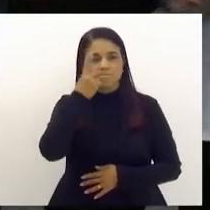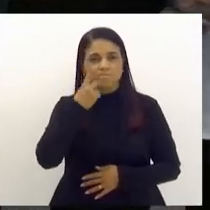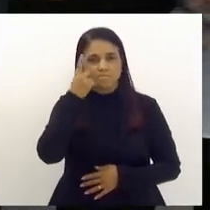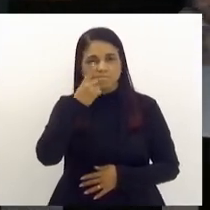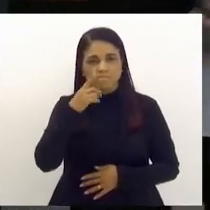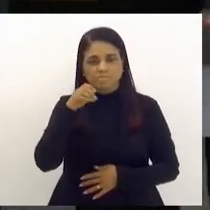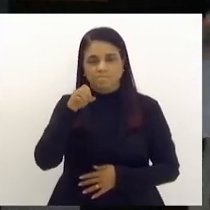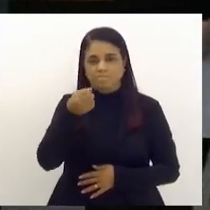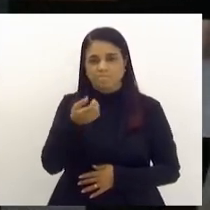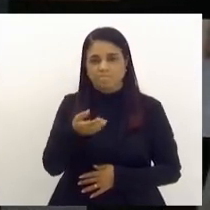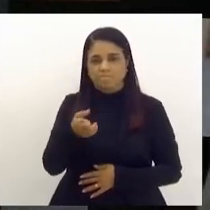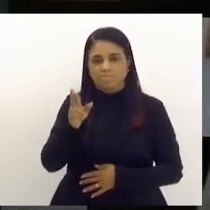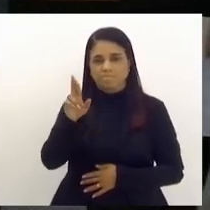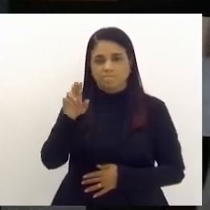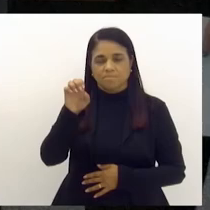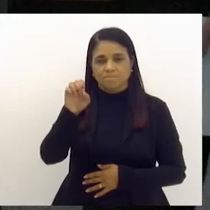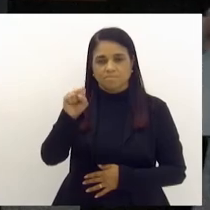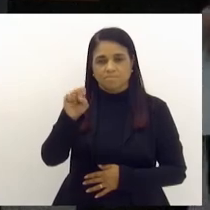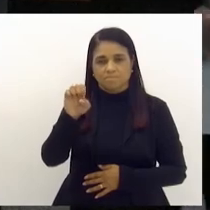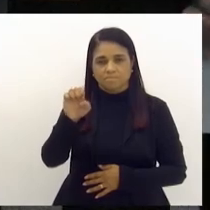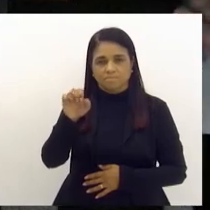doutor Serginho.